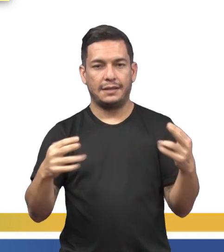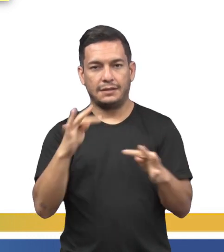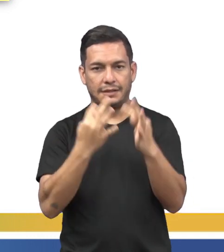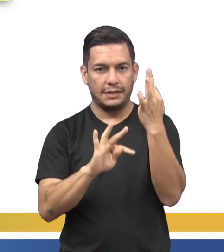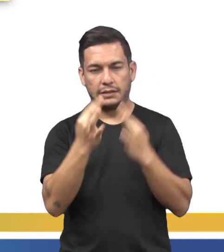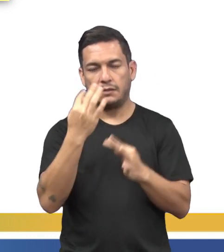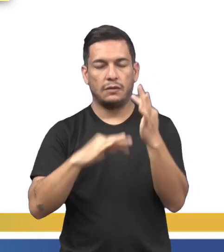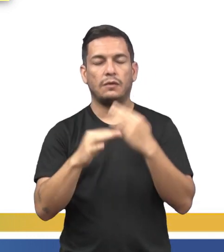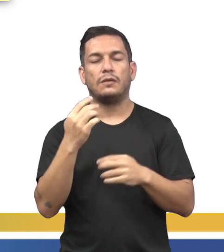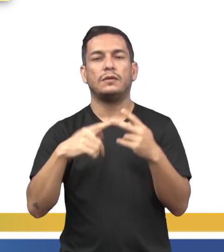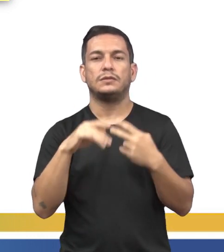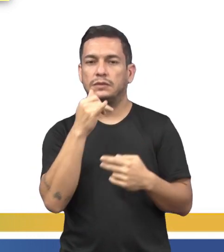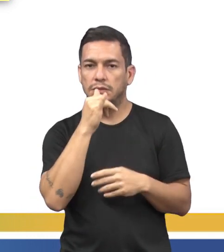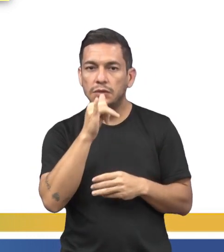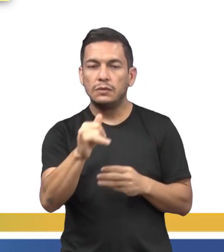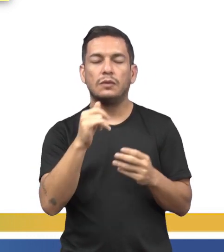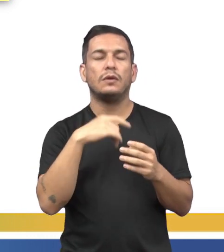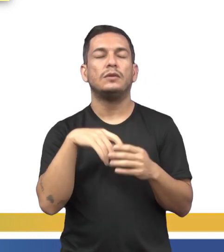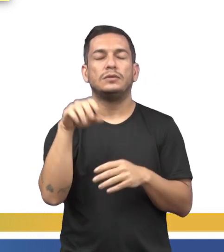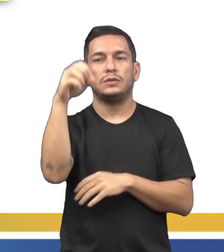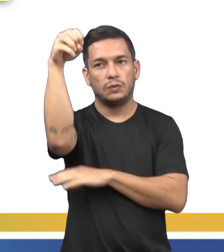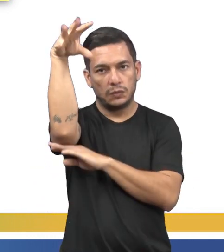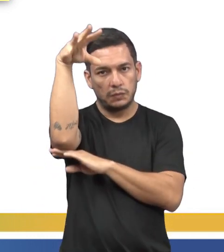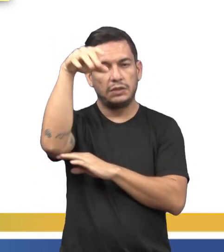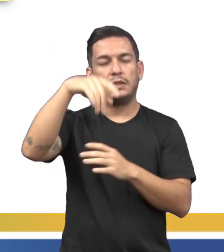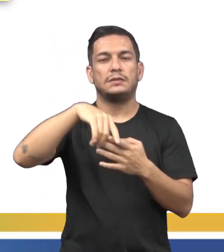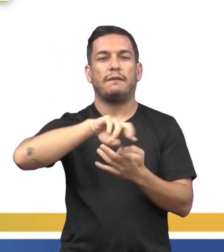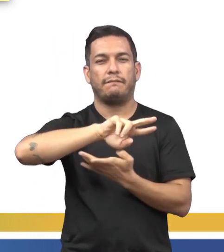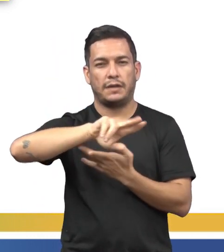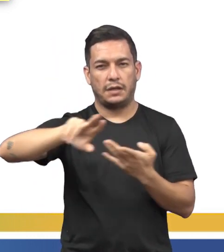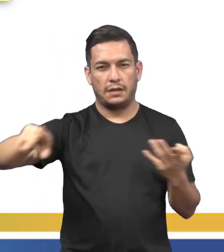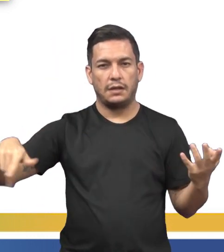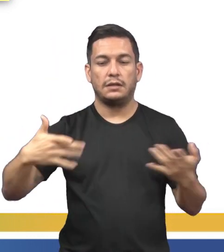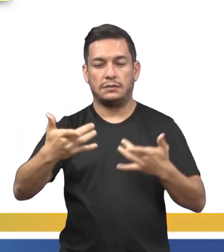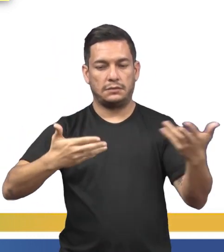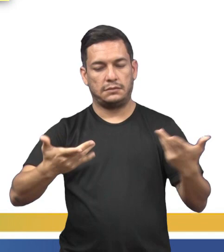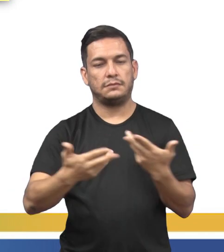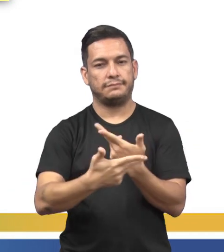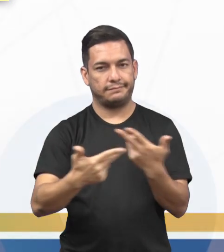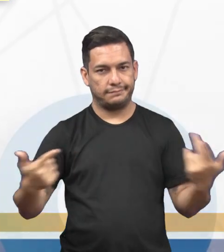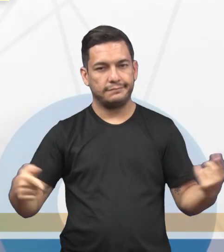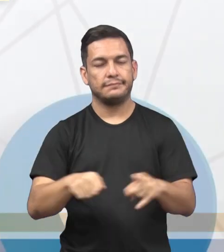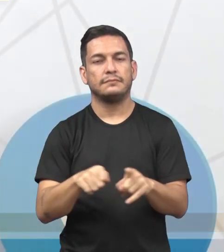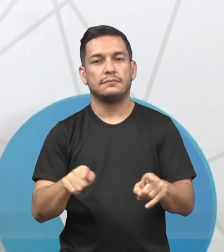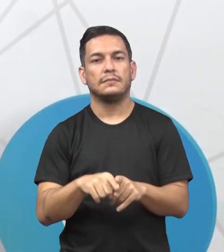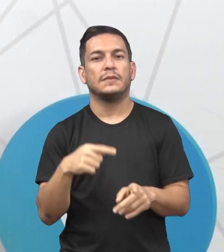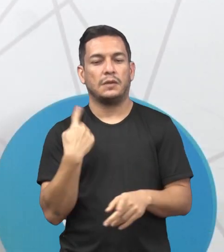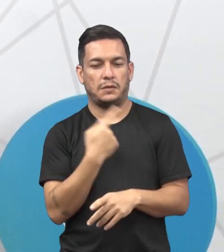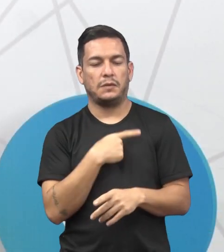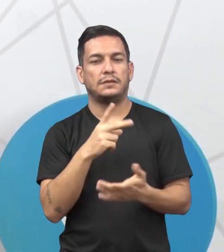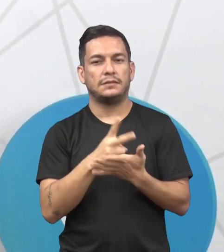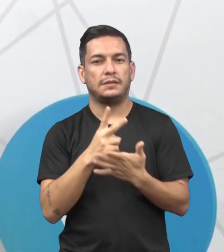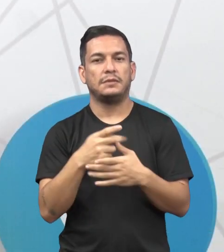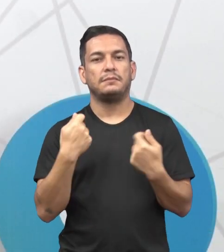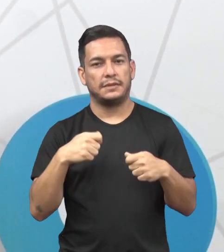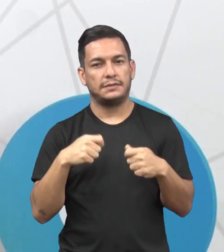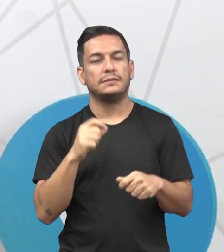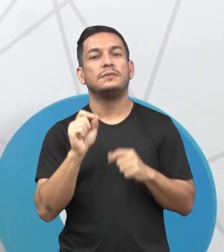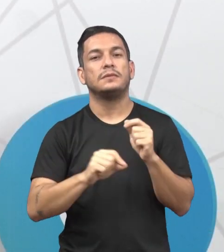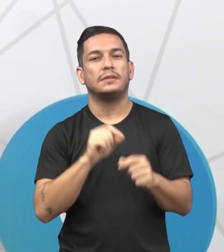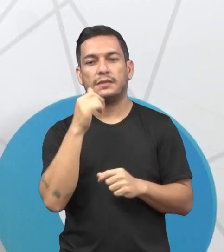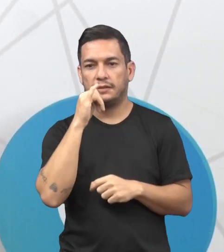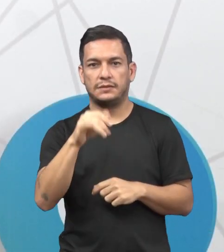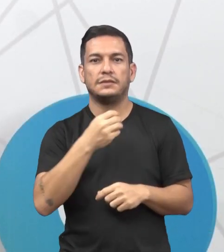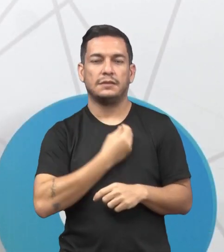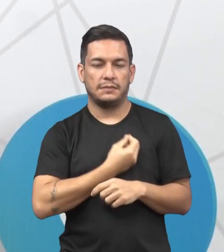do transporte, de iluminação e muitos outros. Então, imagine que a todo tempo nós estamos cercados pela energia e ela está presente